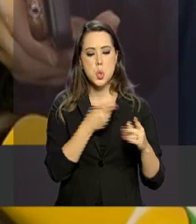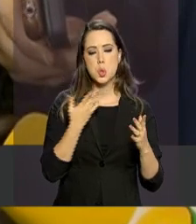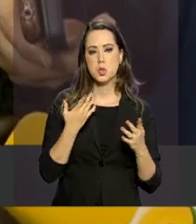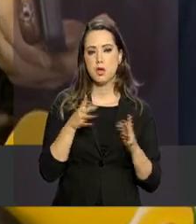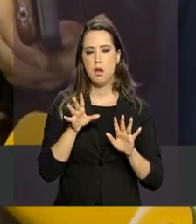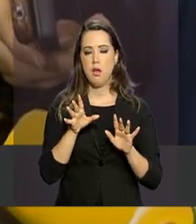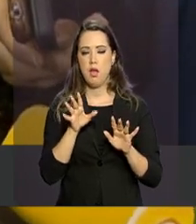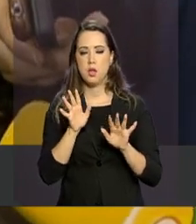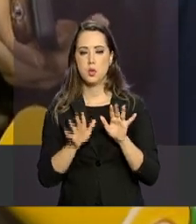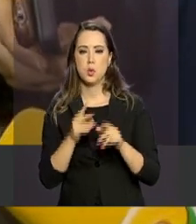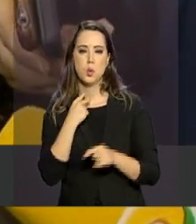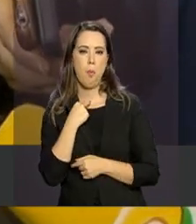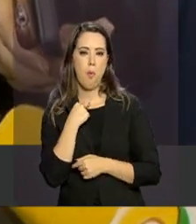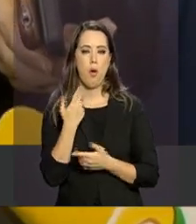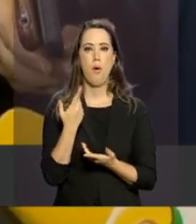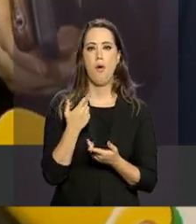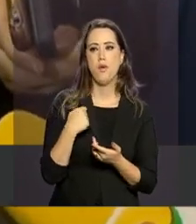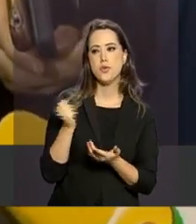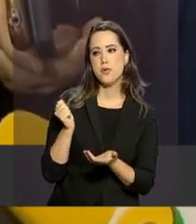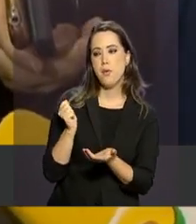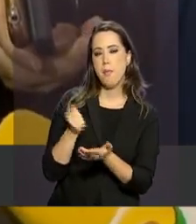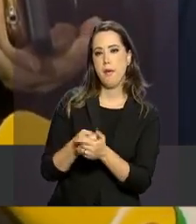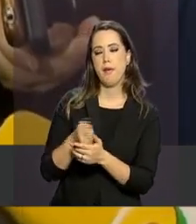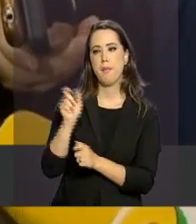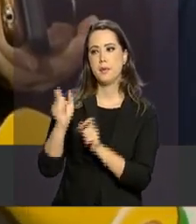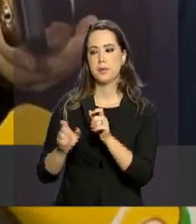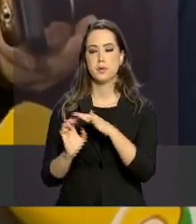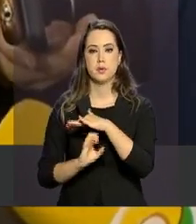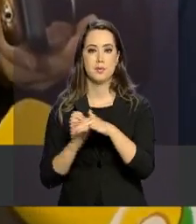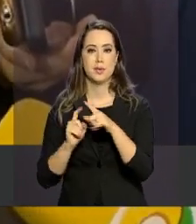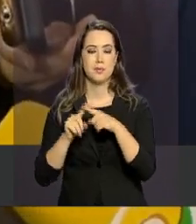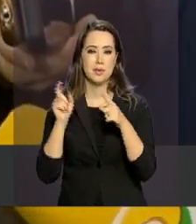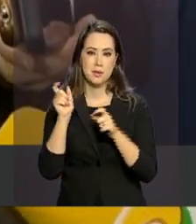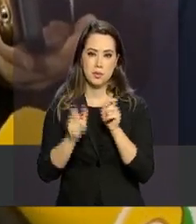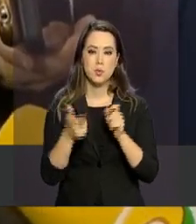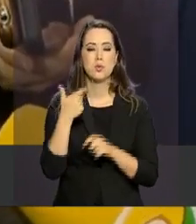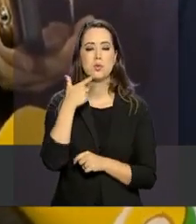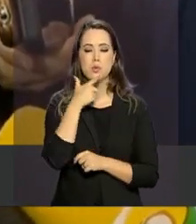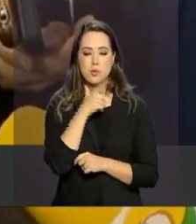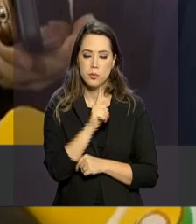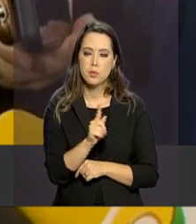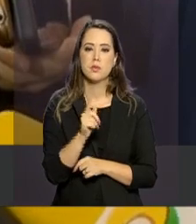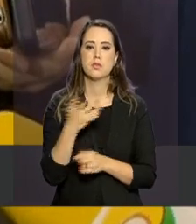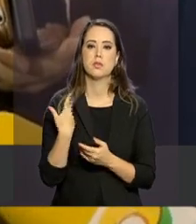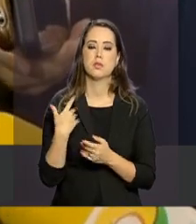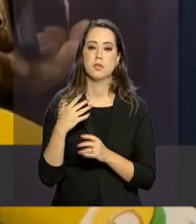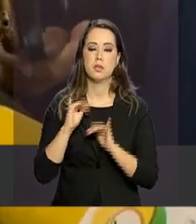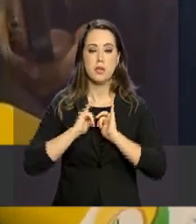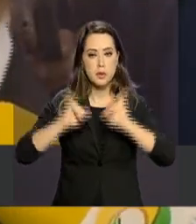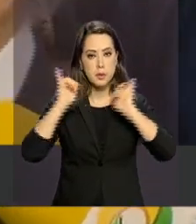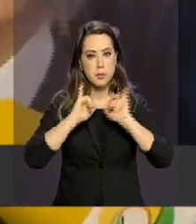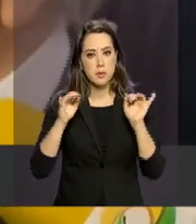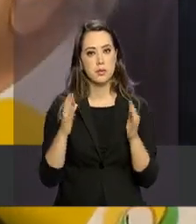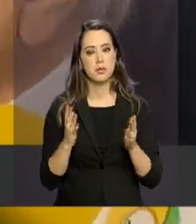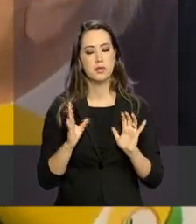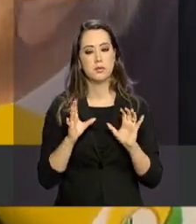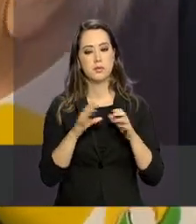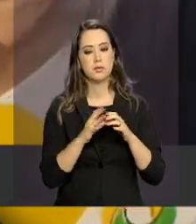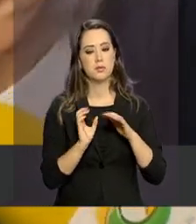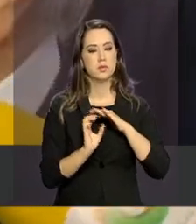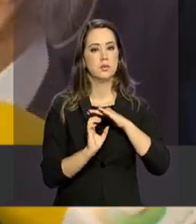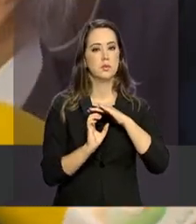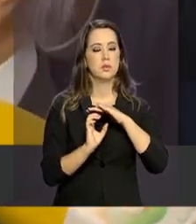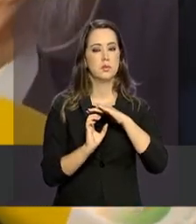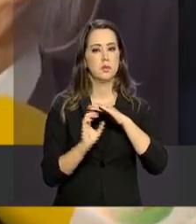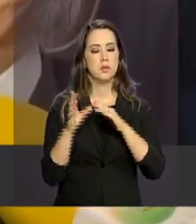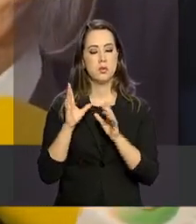entendimento é de contribuições de pessoas jurídicas mas as pessoas conseguiram fazer a sua campanha tanto no na